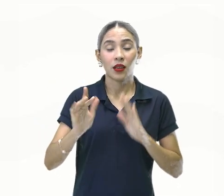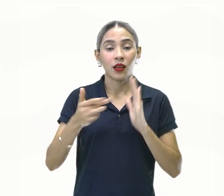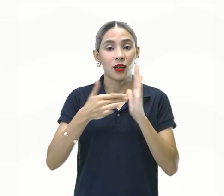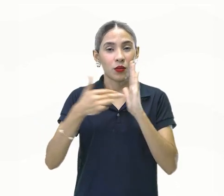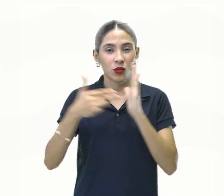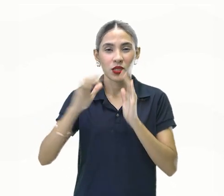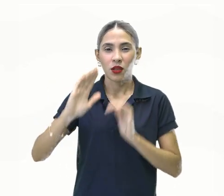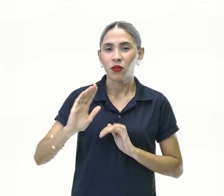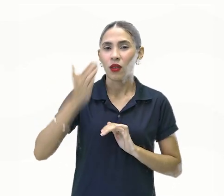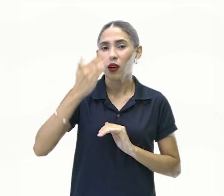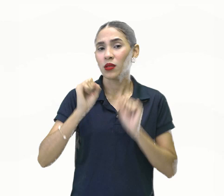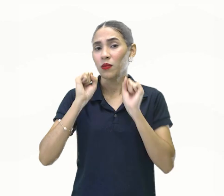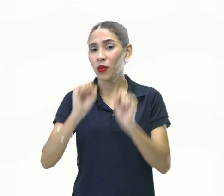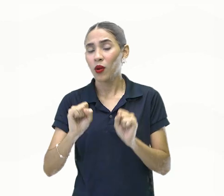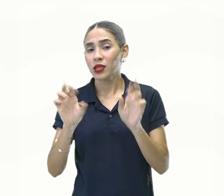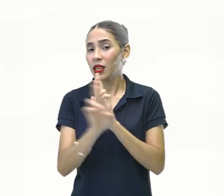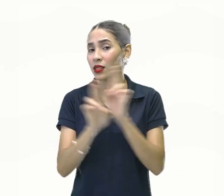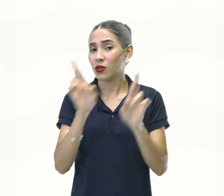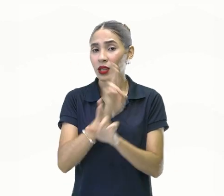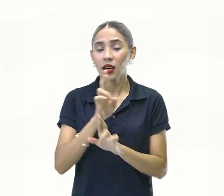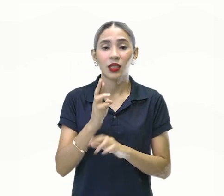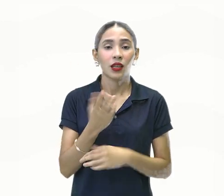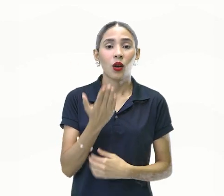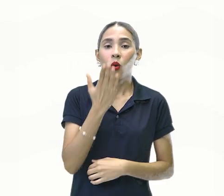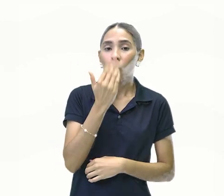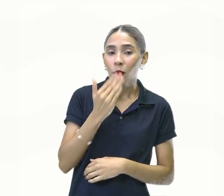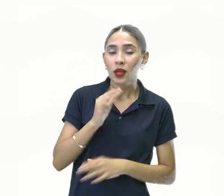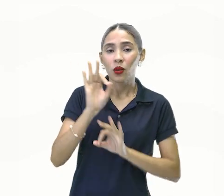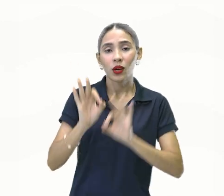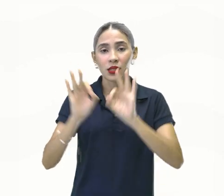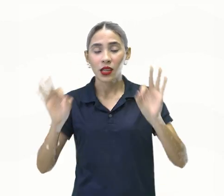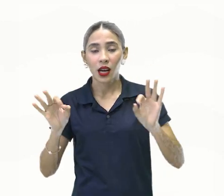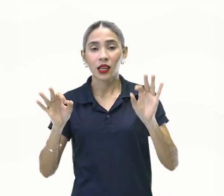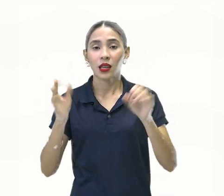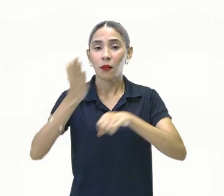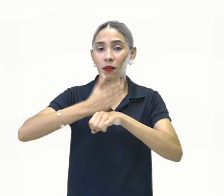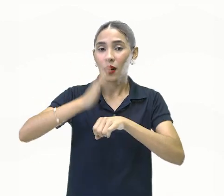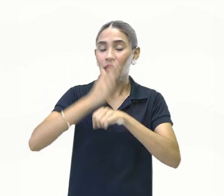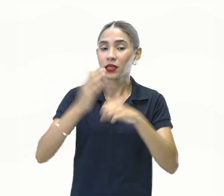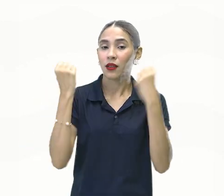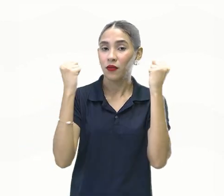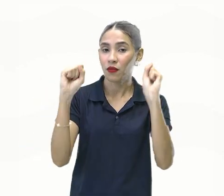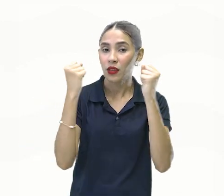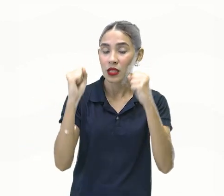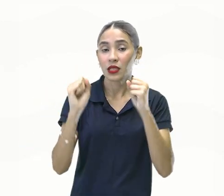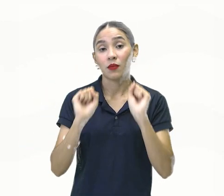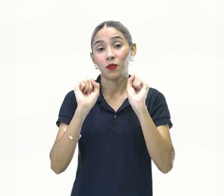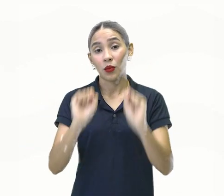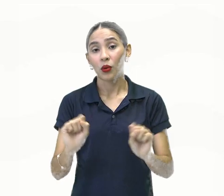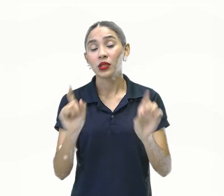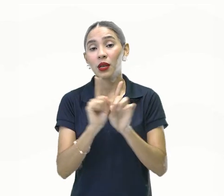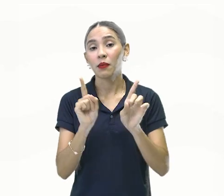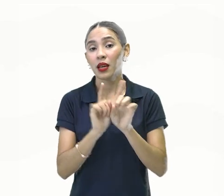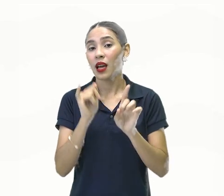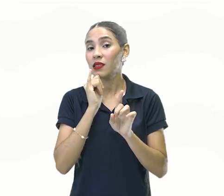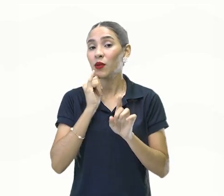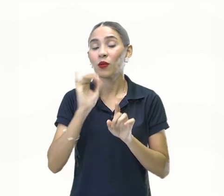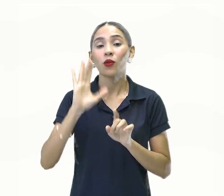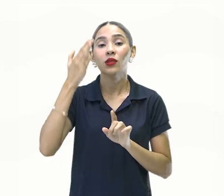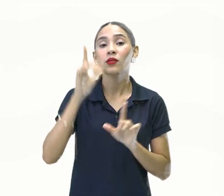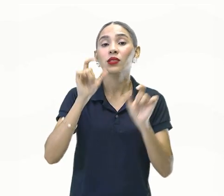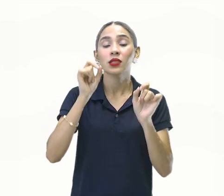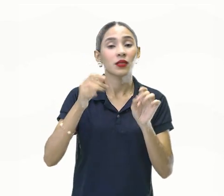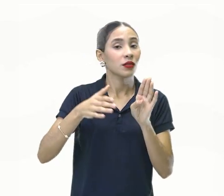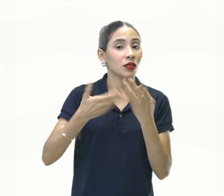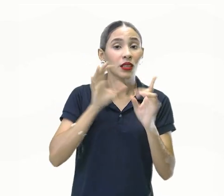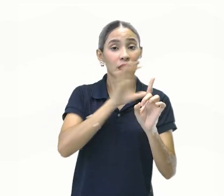informação pode ser ela relacionada à dieta, exercícios físicos, tratamentos. Ele pode, então, te levar, né,